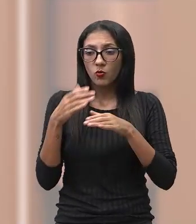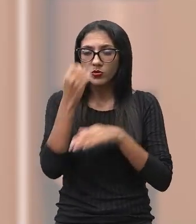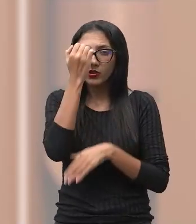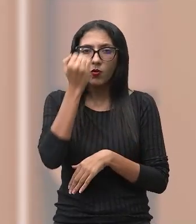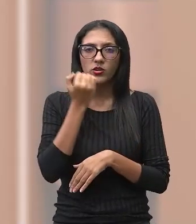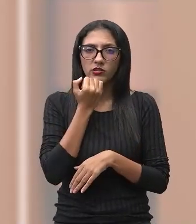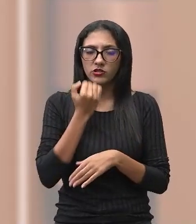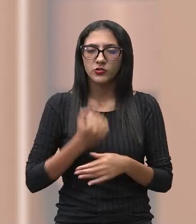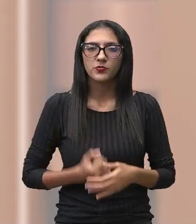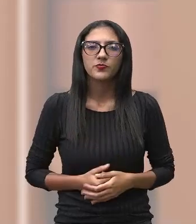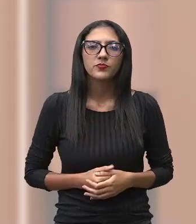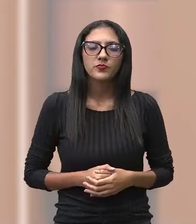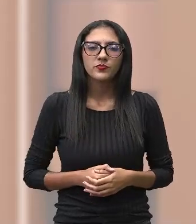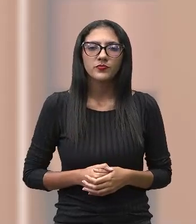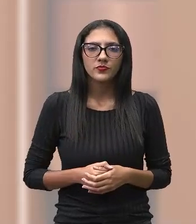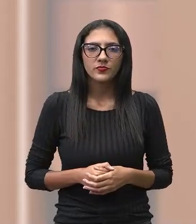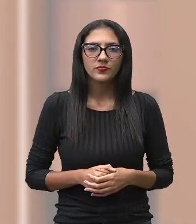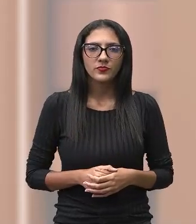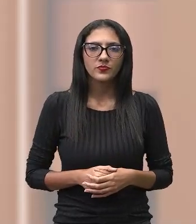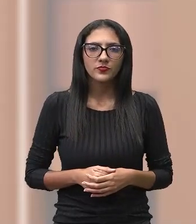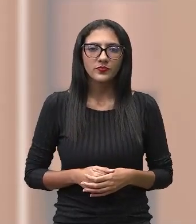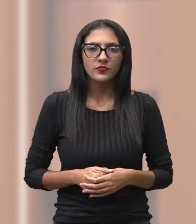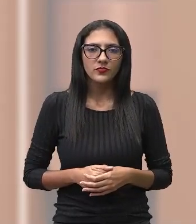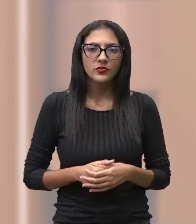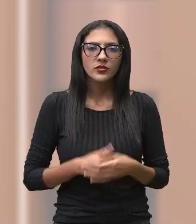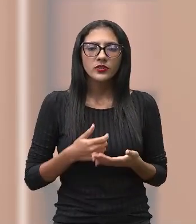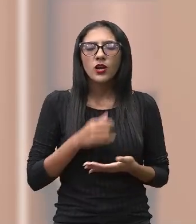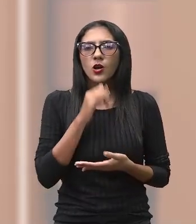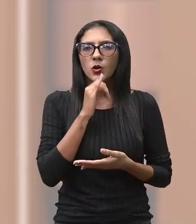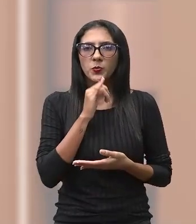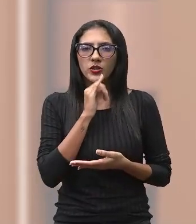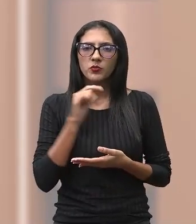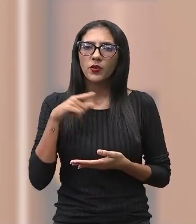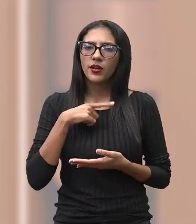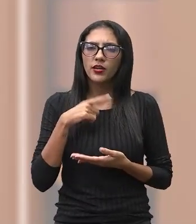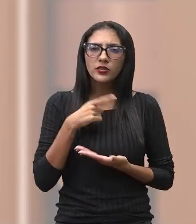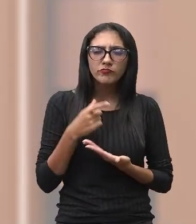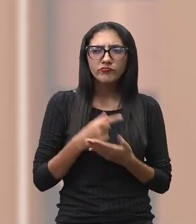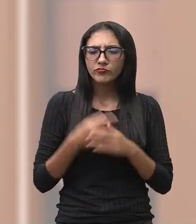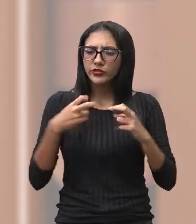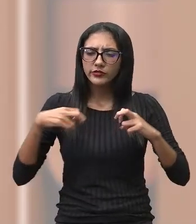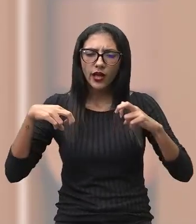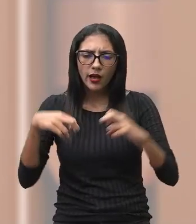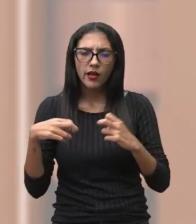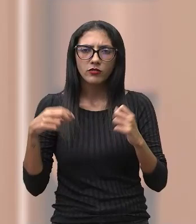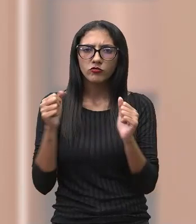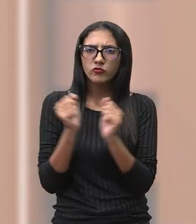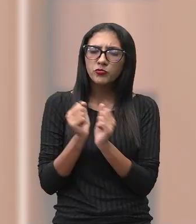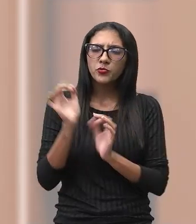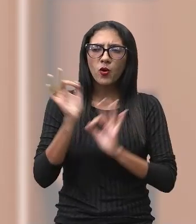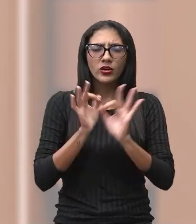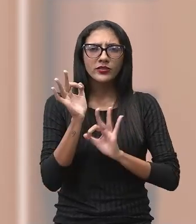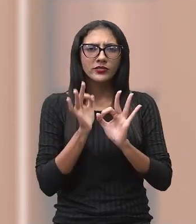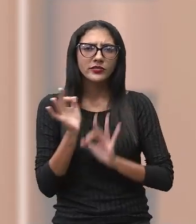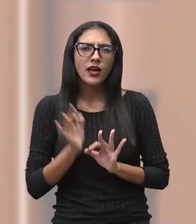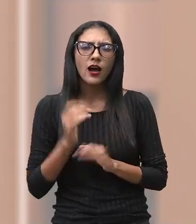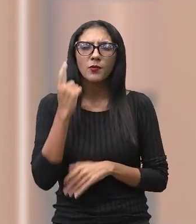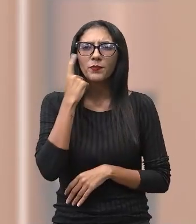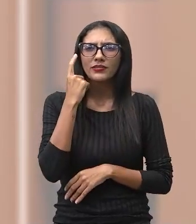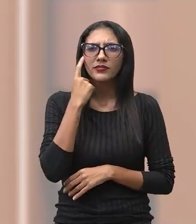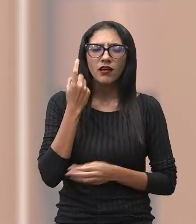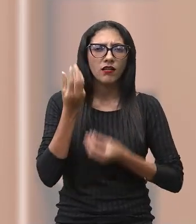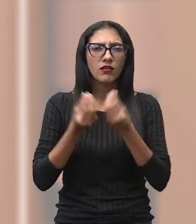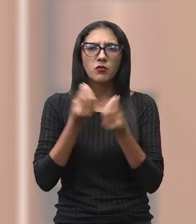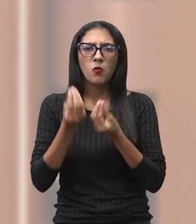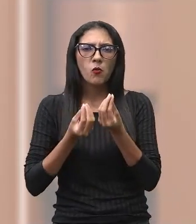Então, ele, digamos assim, ele sentou pessoalmente com esses terroristas,